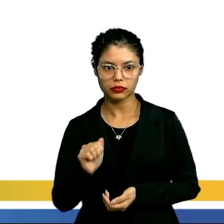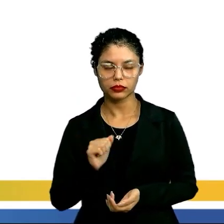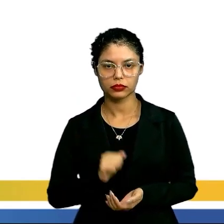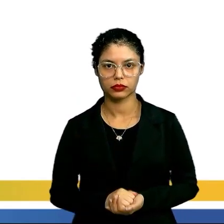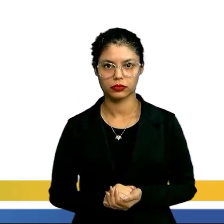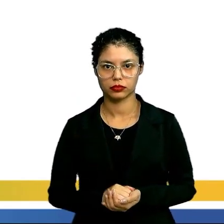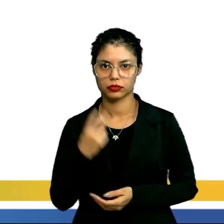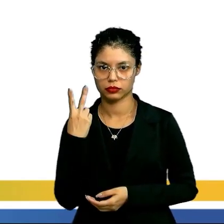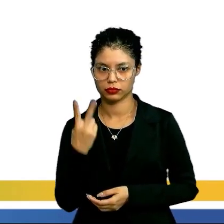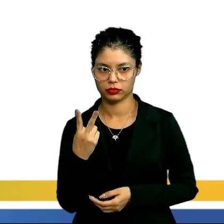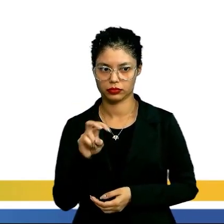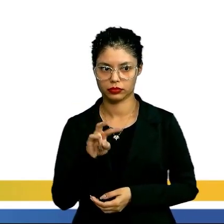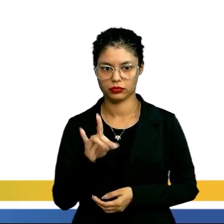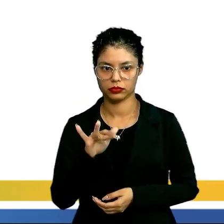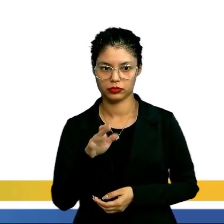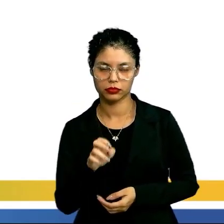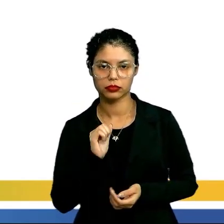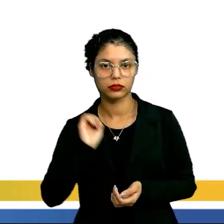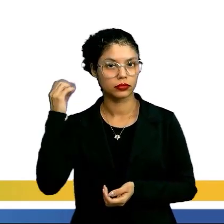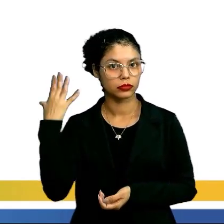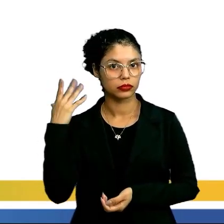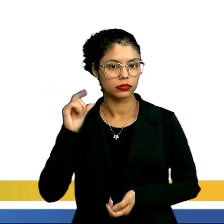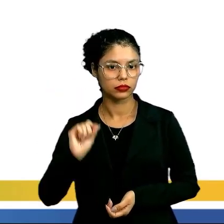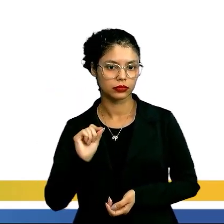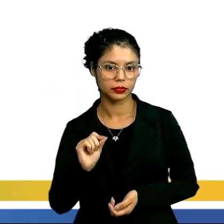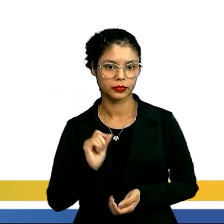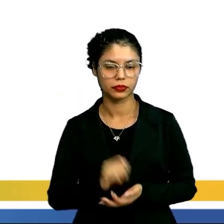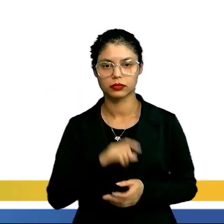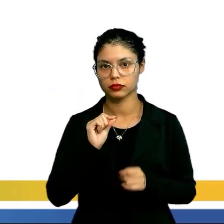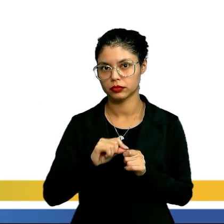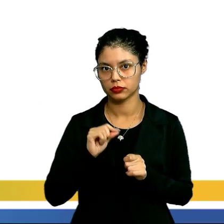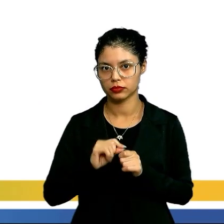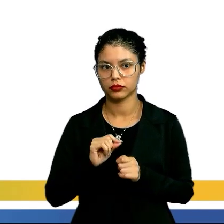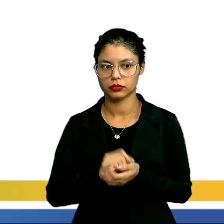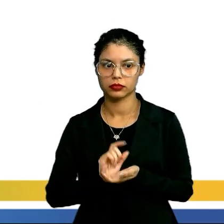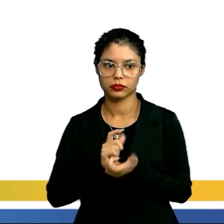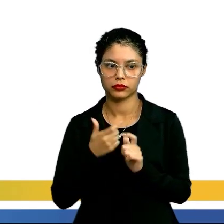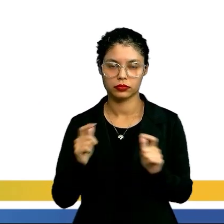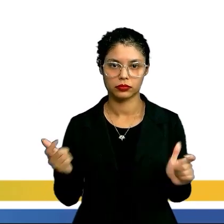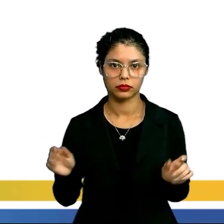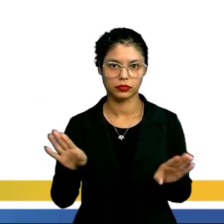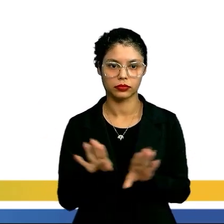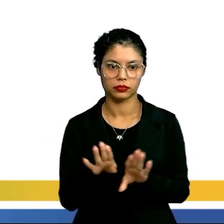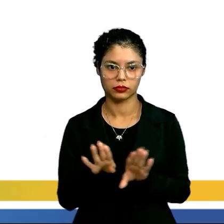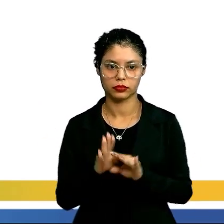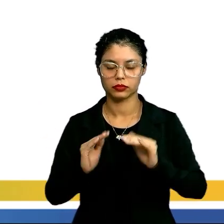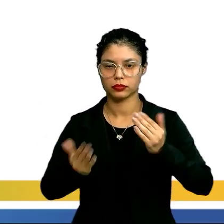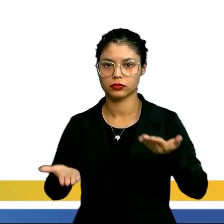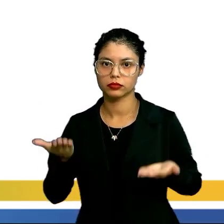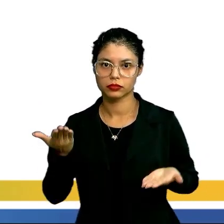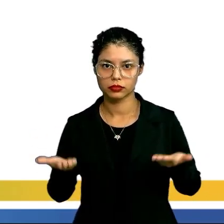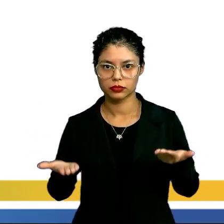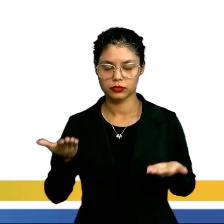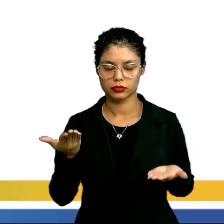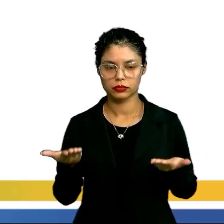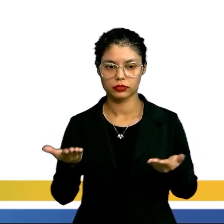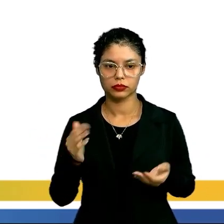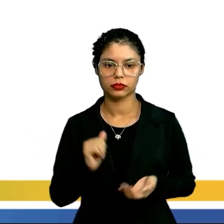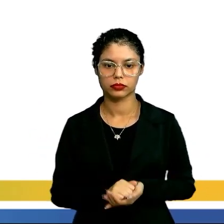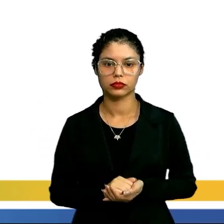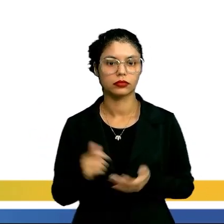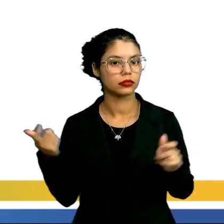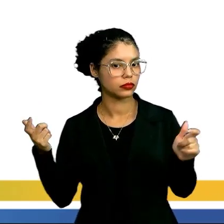a 2 volumes. Nesse caso, se nós fizermos um aumento de pressão, o equilíbrio ele vai ser deslocado para o lado